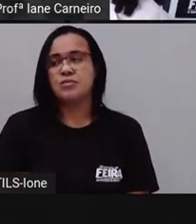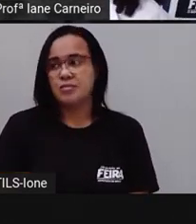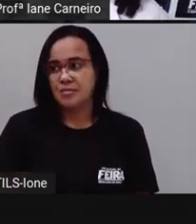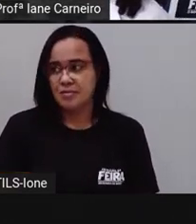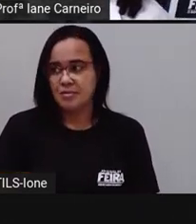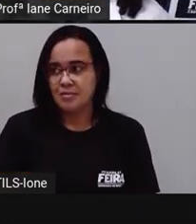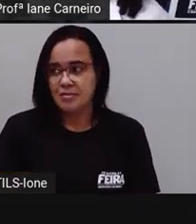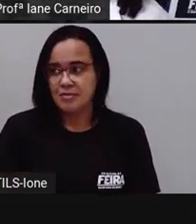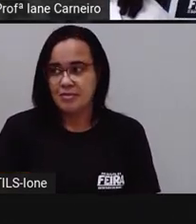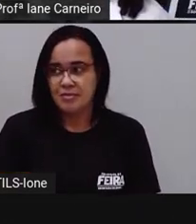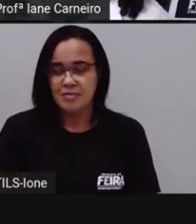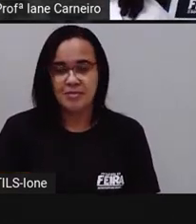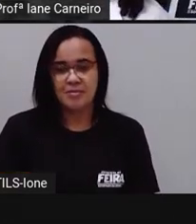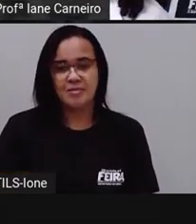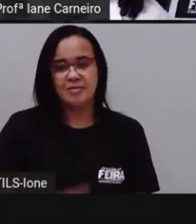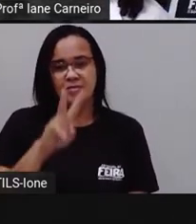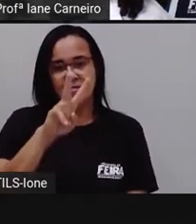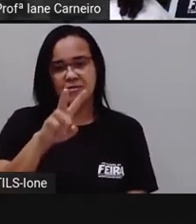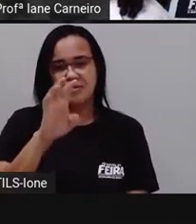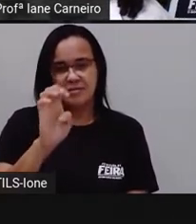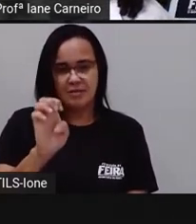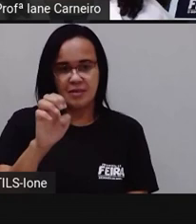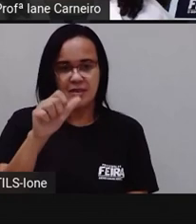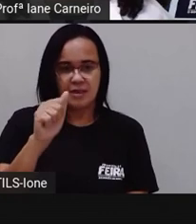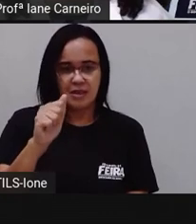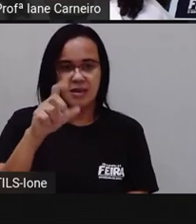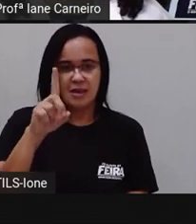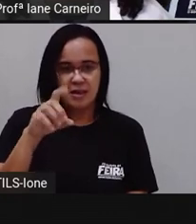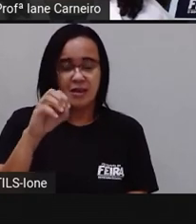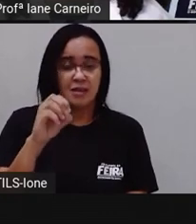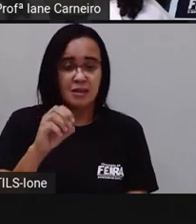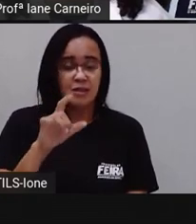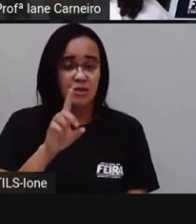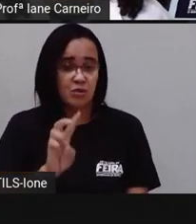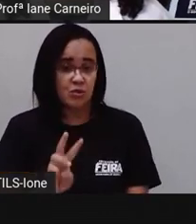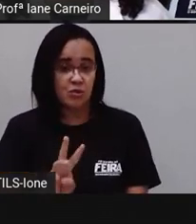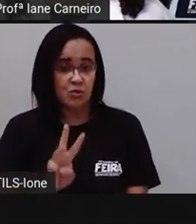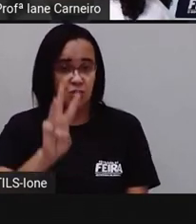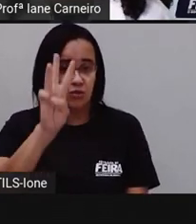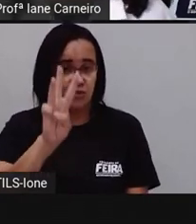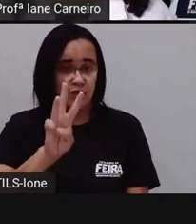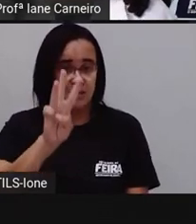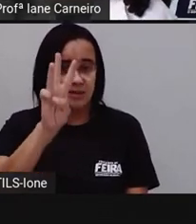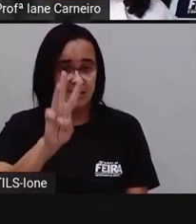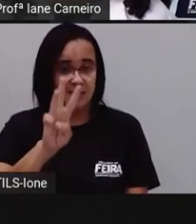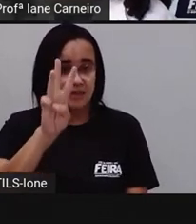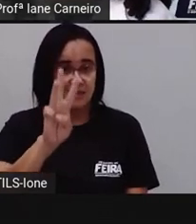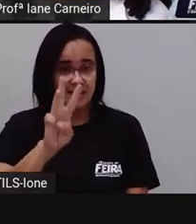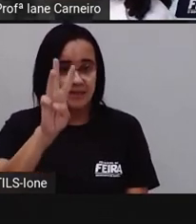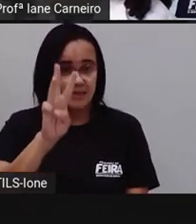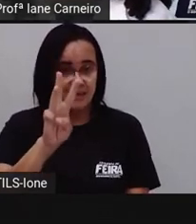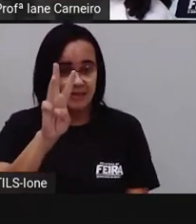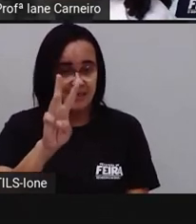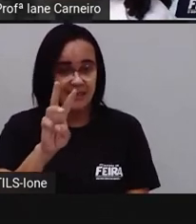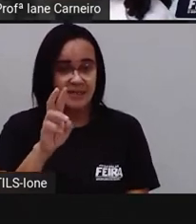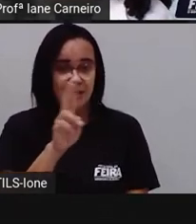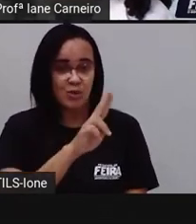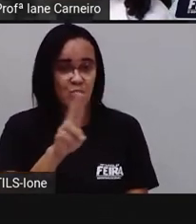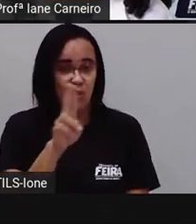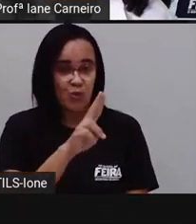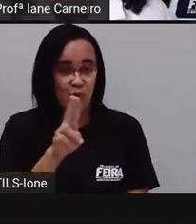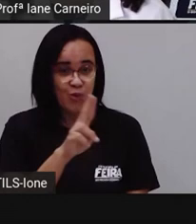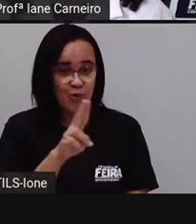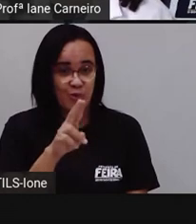dó, que é esse animalzinho aqui. O outro, que é o nome, né, que ela dá para o